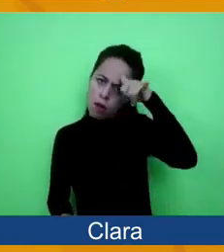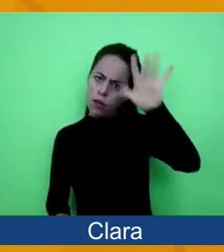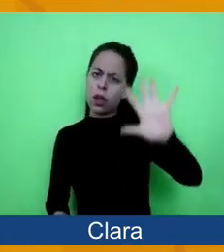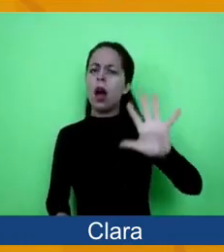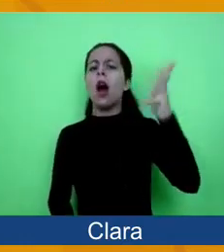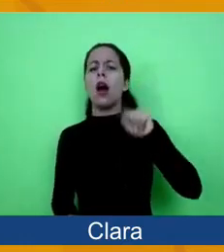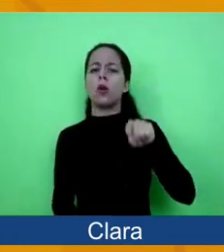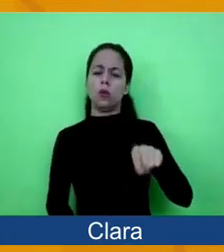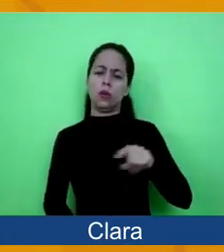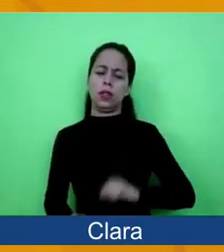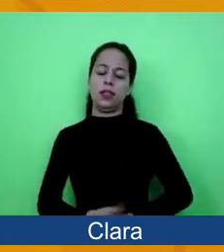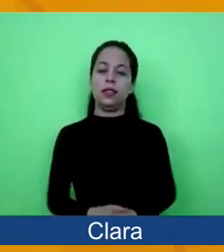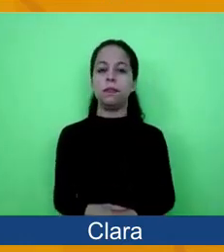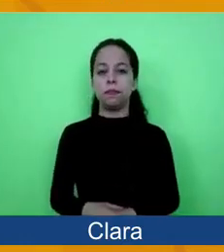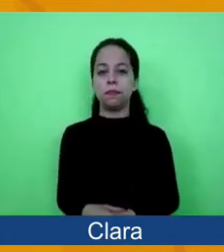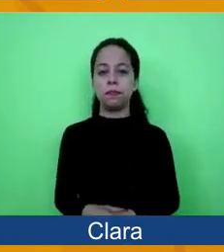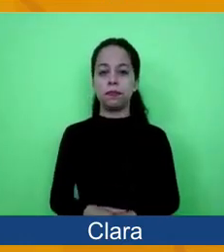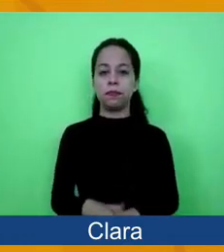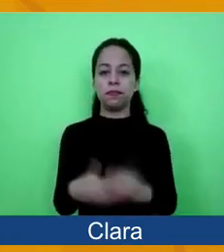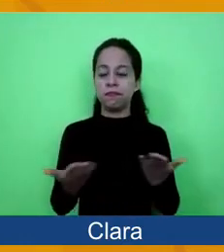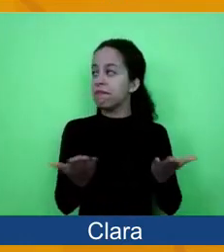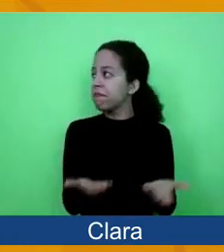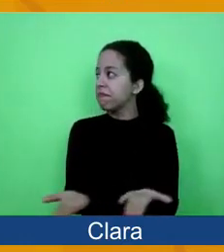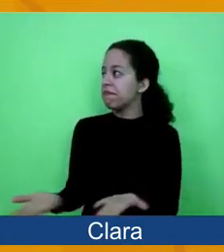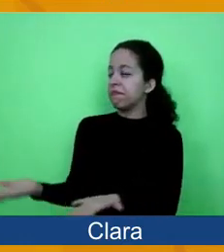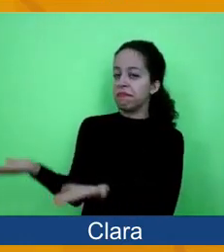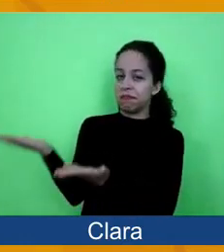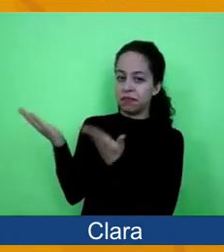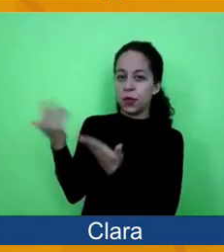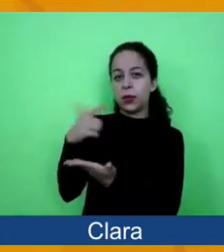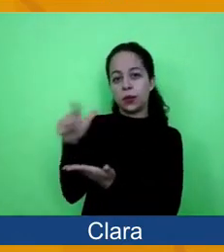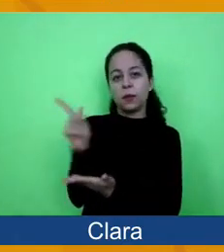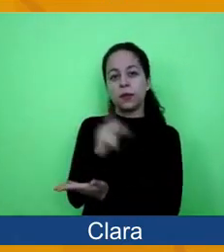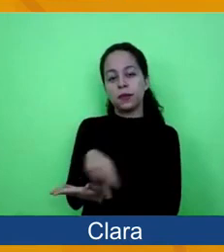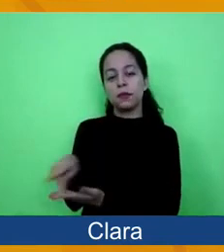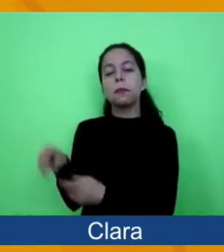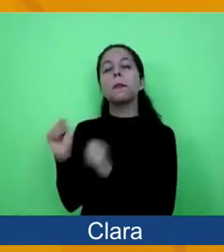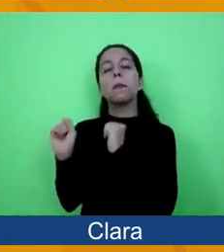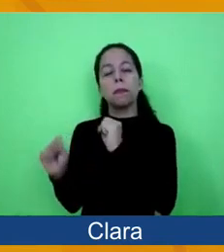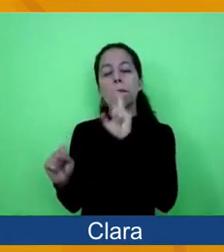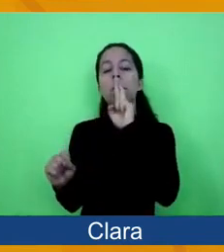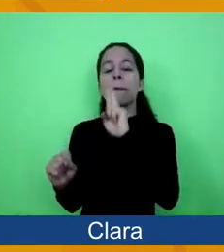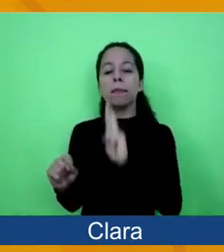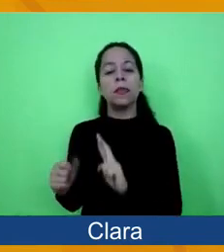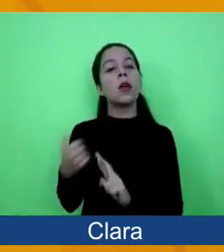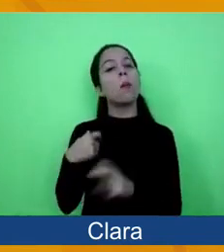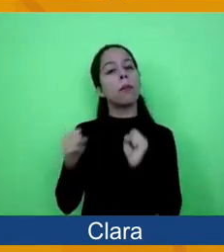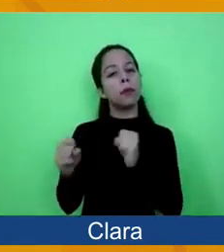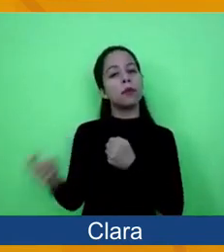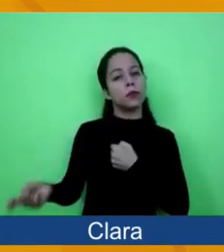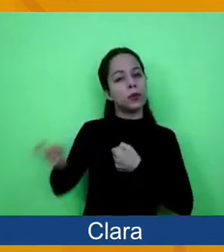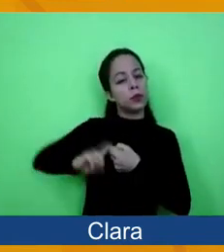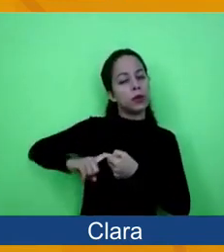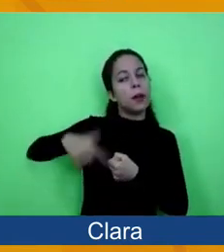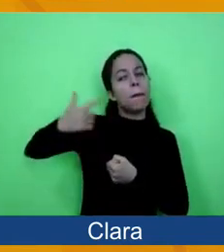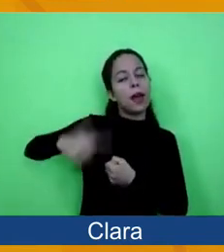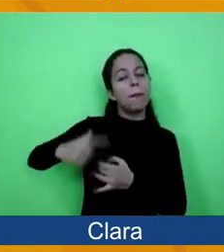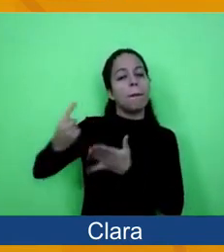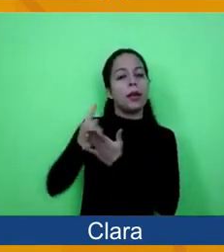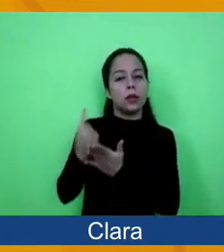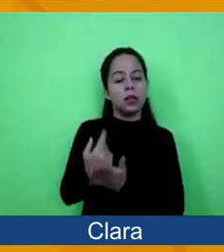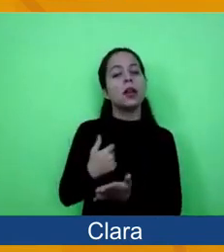atingidos. Eu vou passar a palavra por enquanto, depois posso voltar para responder a mais questões.